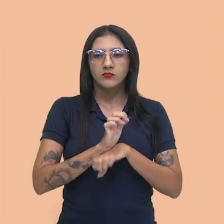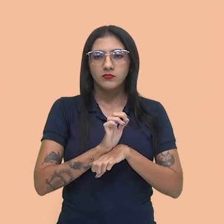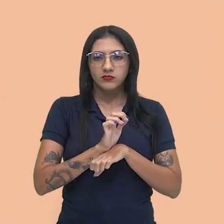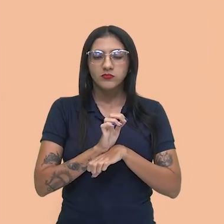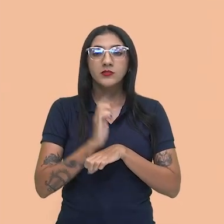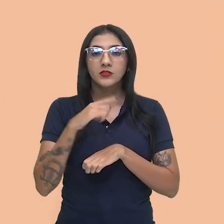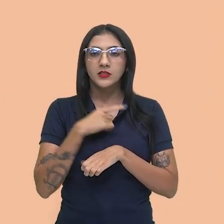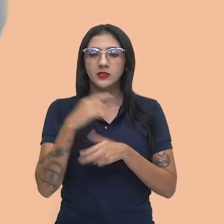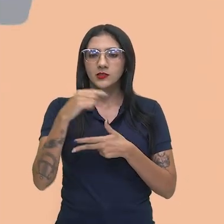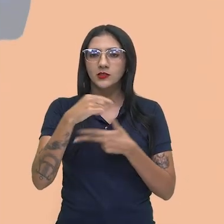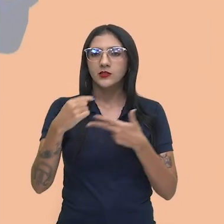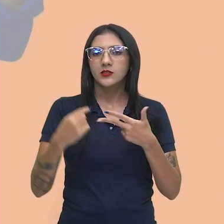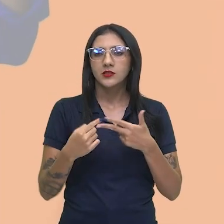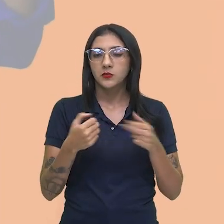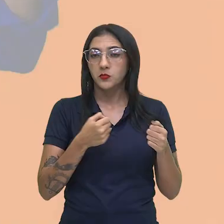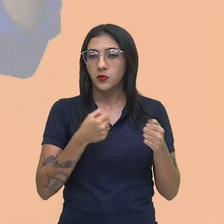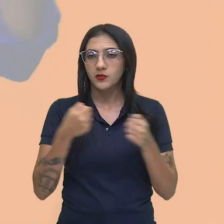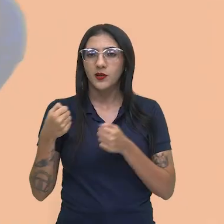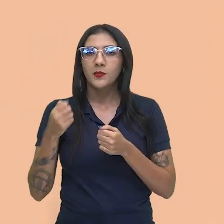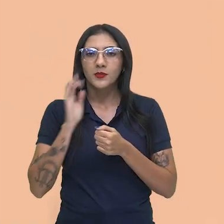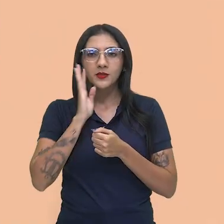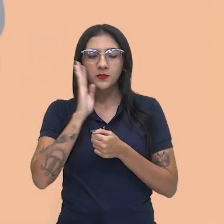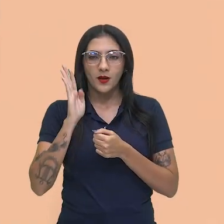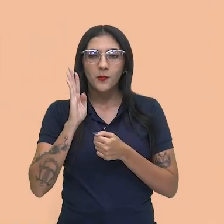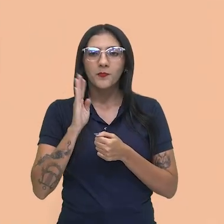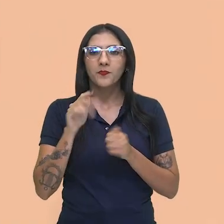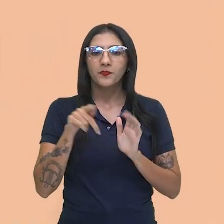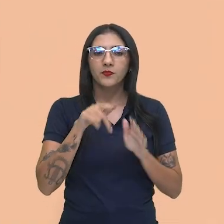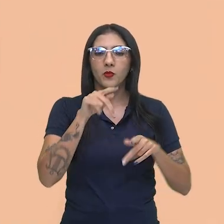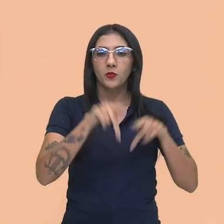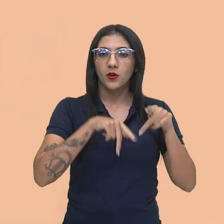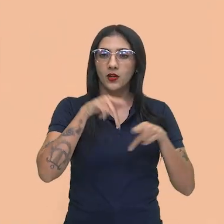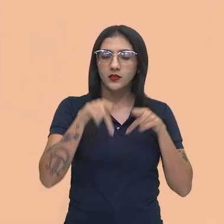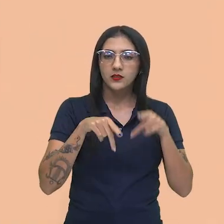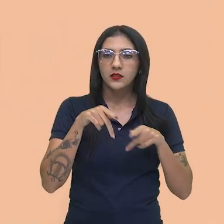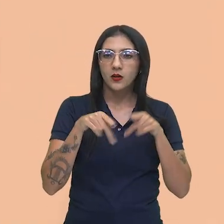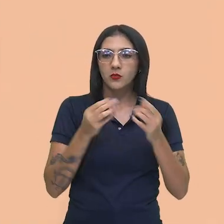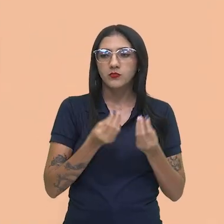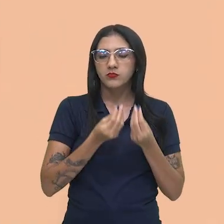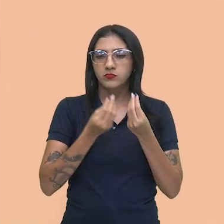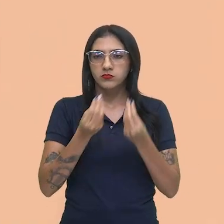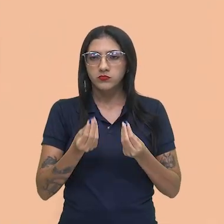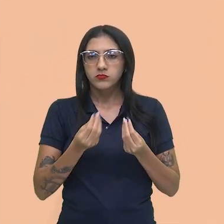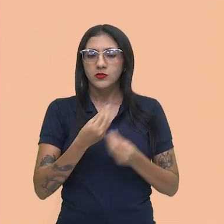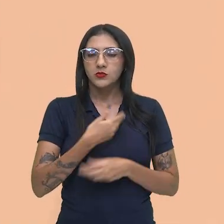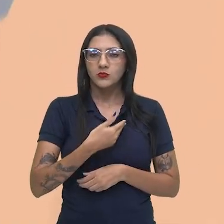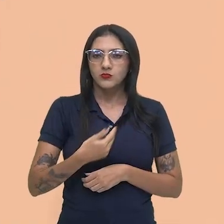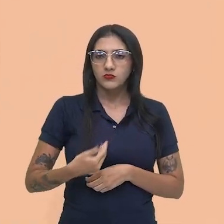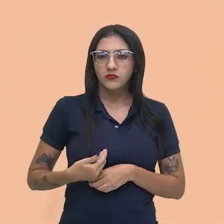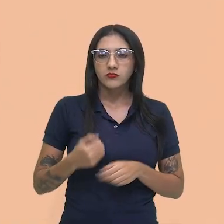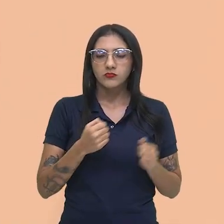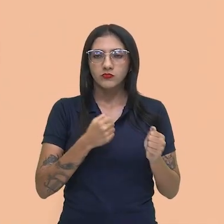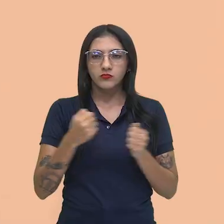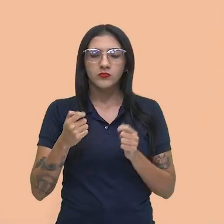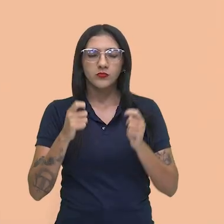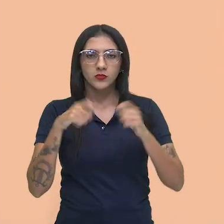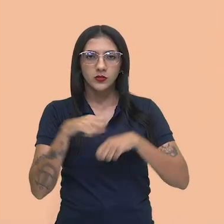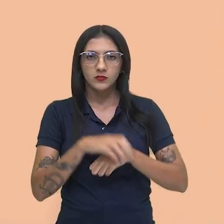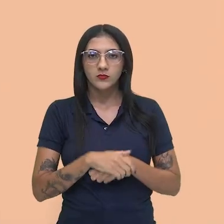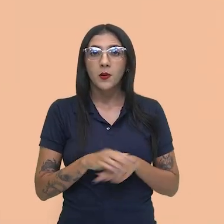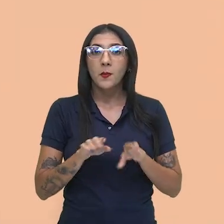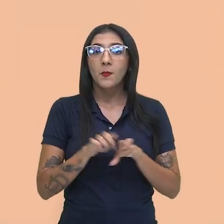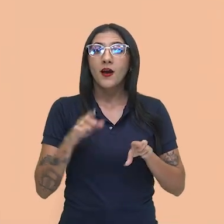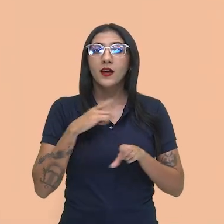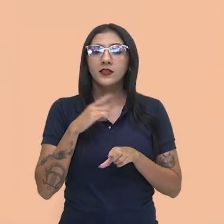nós esses pilares aí, tanto a questão do povo, a questão da divisão dos poderes, tá bom? Mas ele tem também um